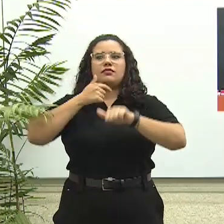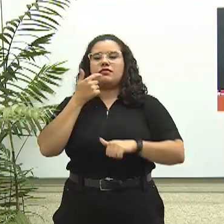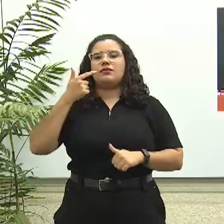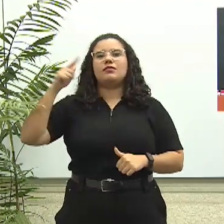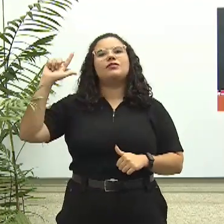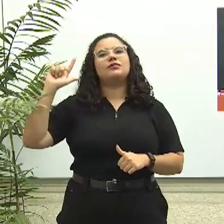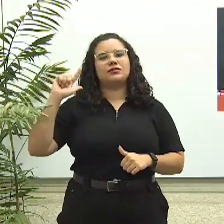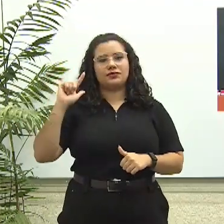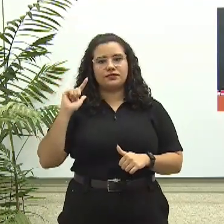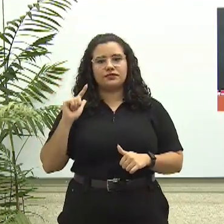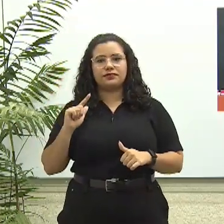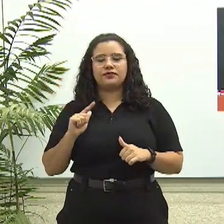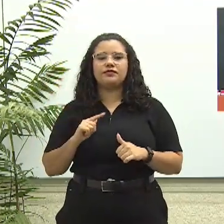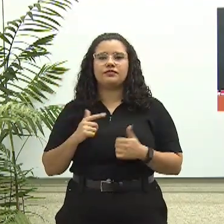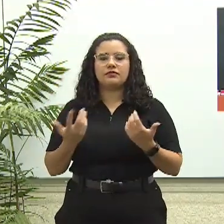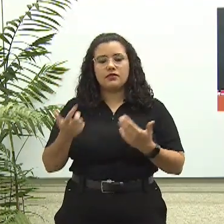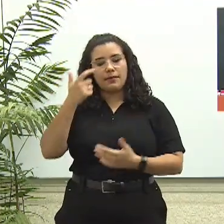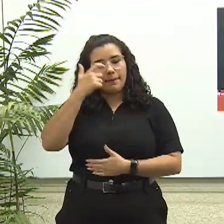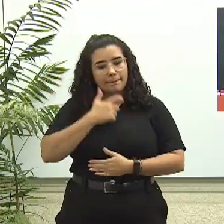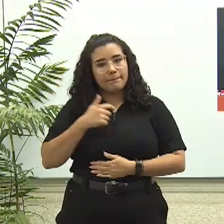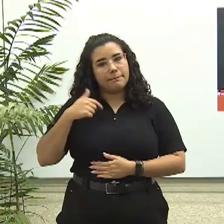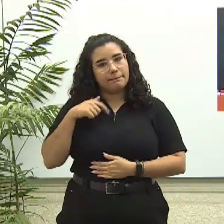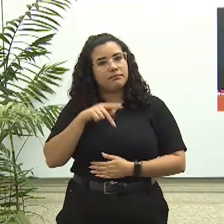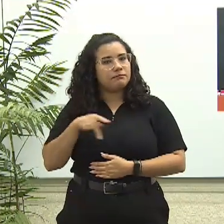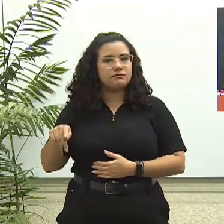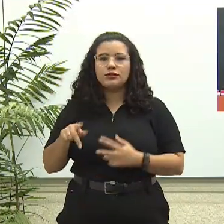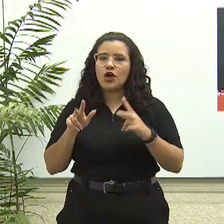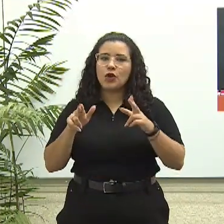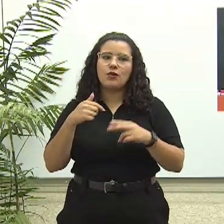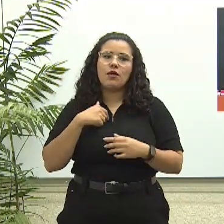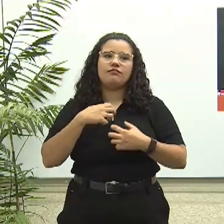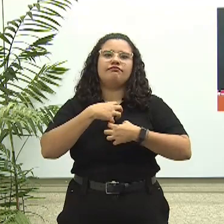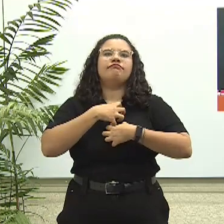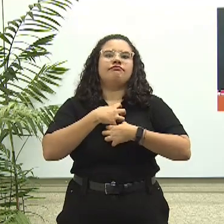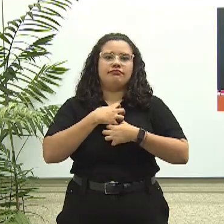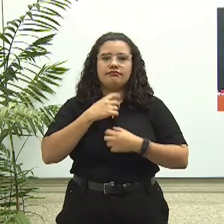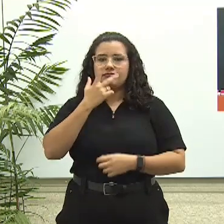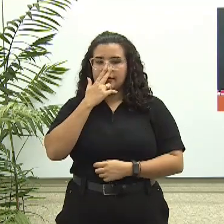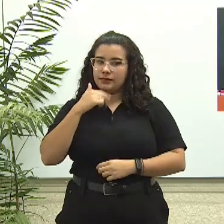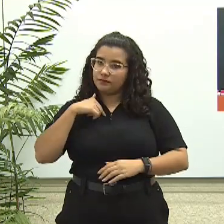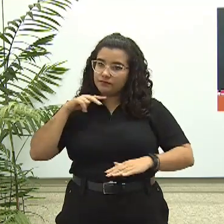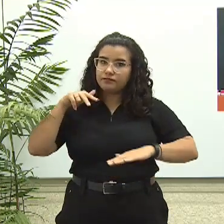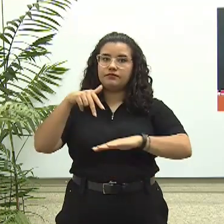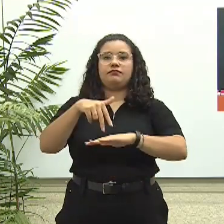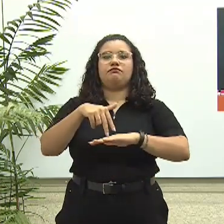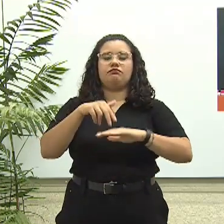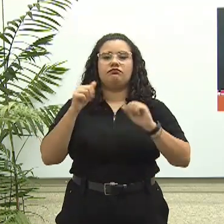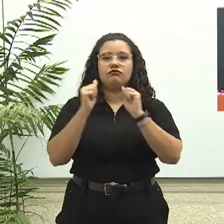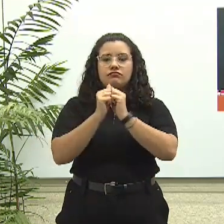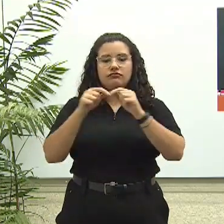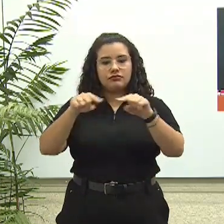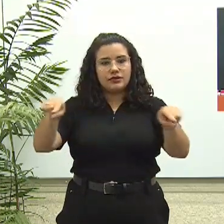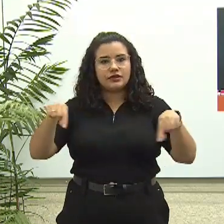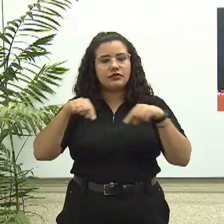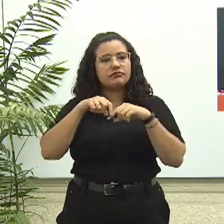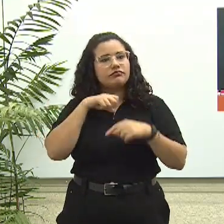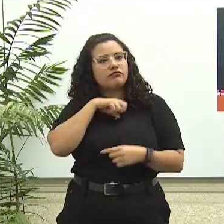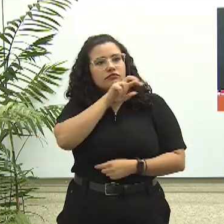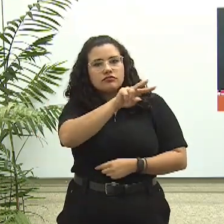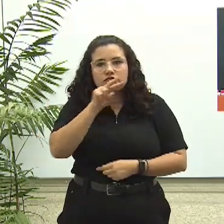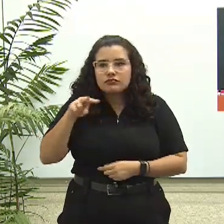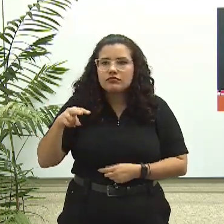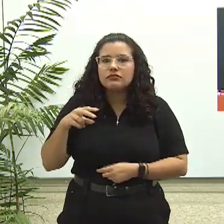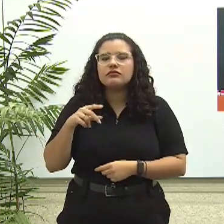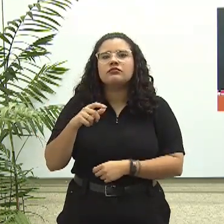mas e eu eu como professor eu senti um pouco isso nesse processo né estar ali na sala de aula olhando nos olhos dos alunos